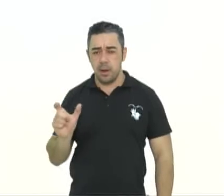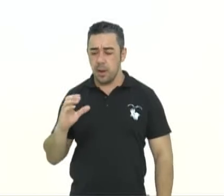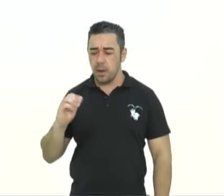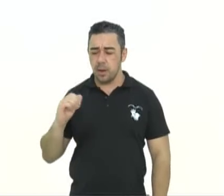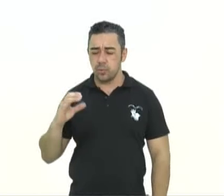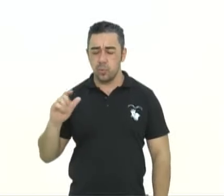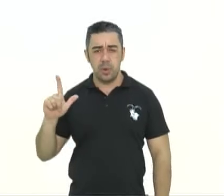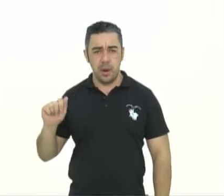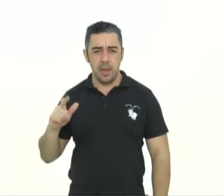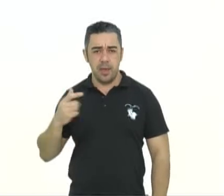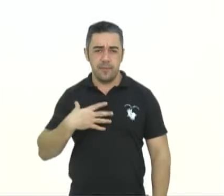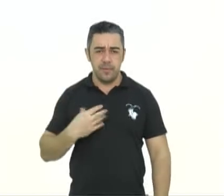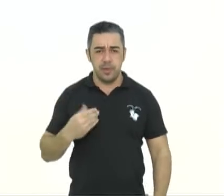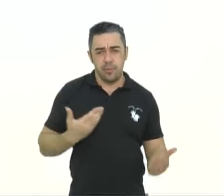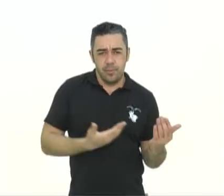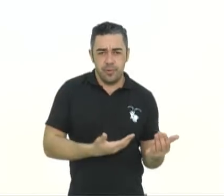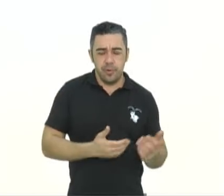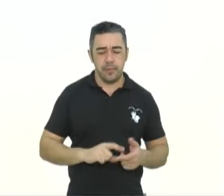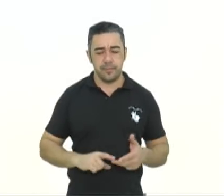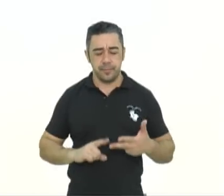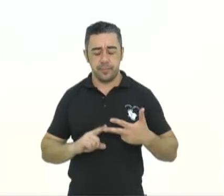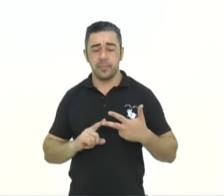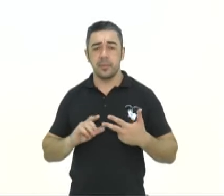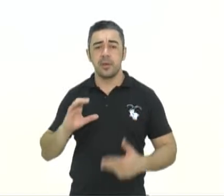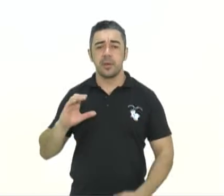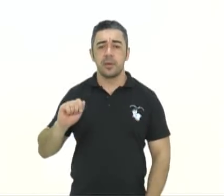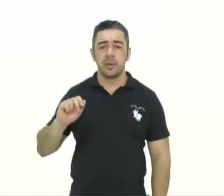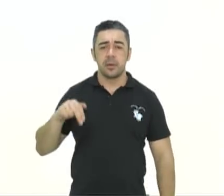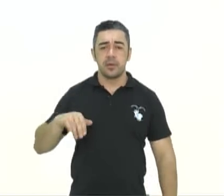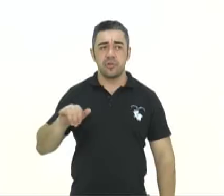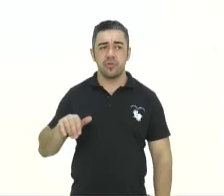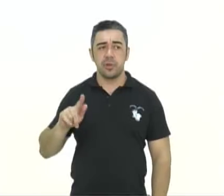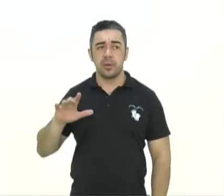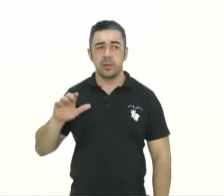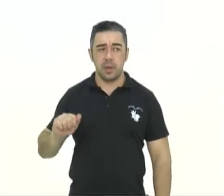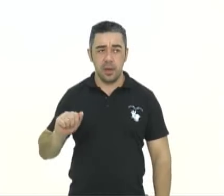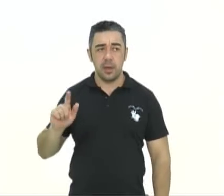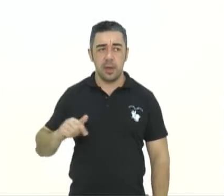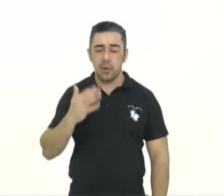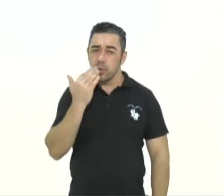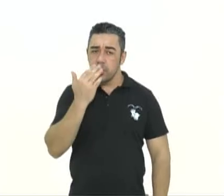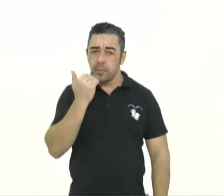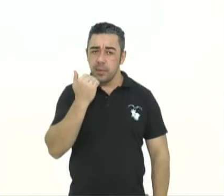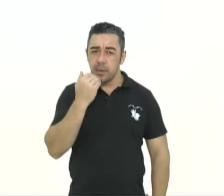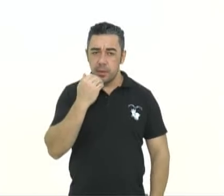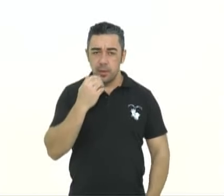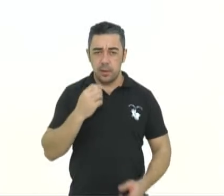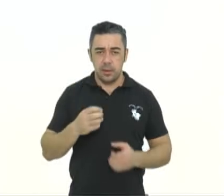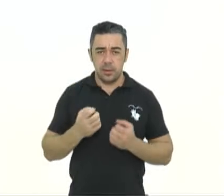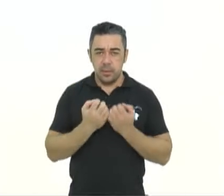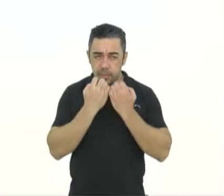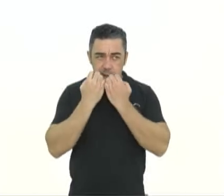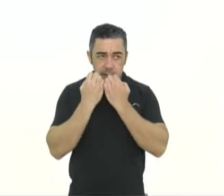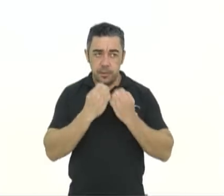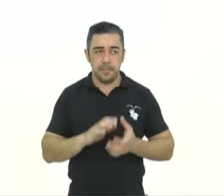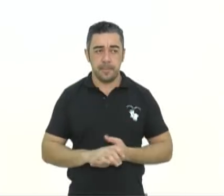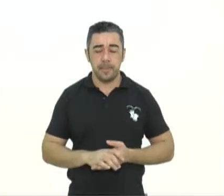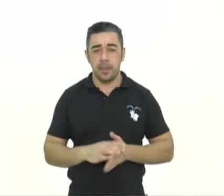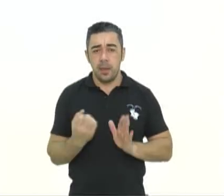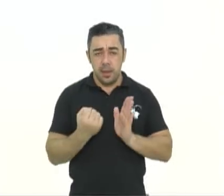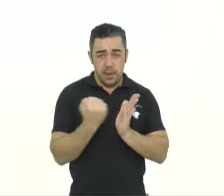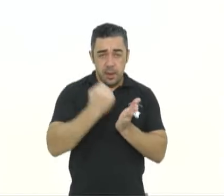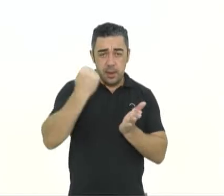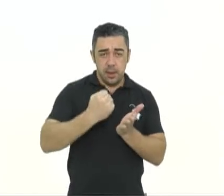caçula, caçulinha, né? Canjica, né, aquela comida que é feita geralmente nas festas juninas. Carimbo, né, que a gente